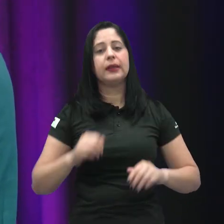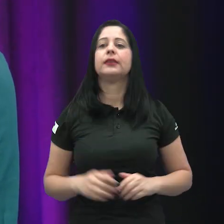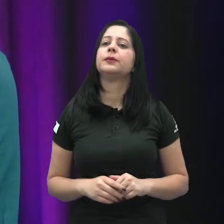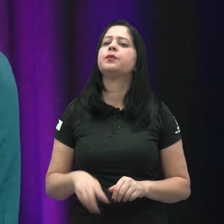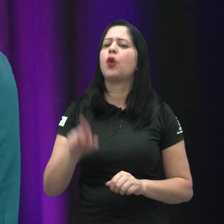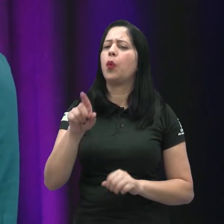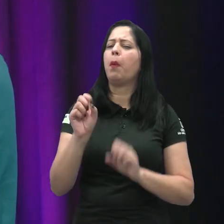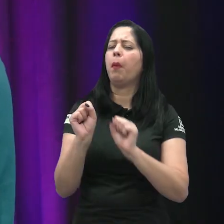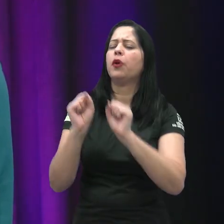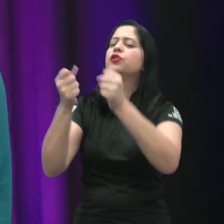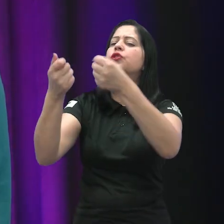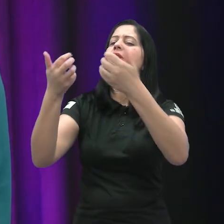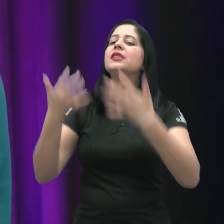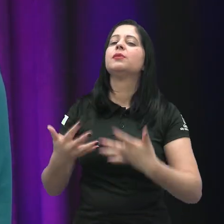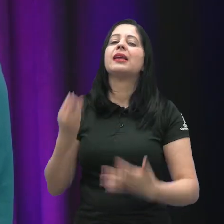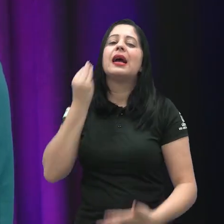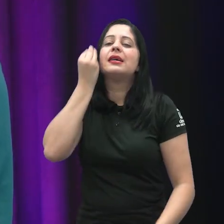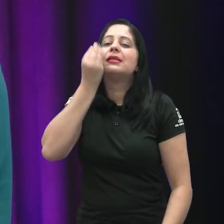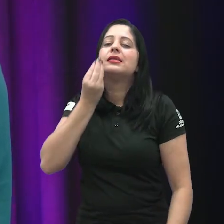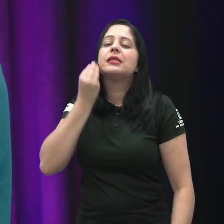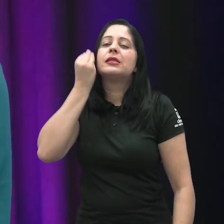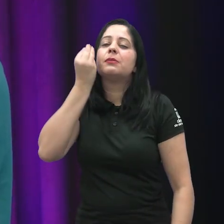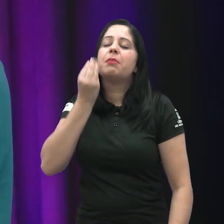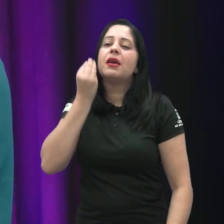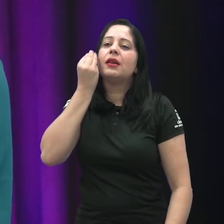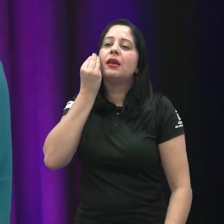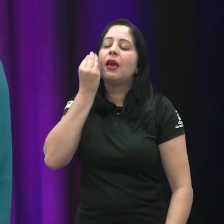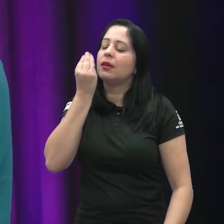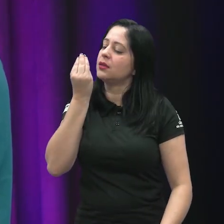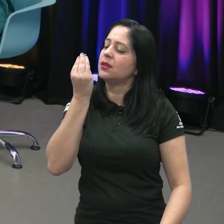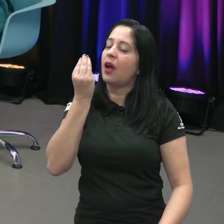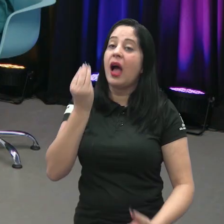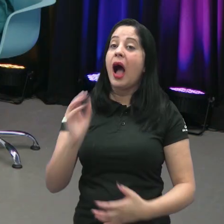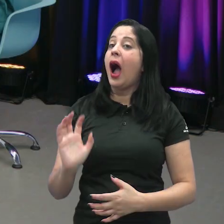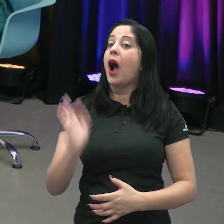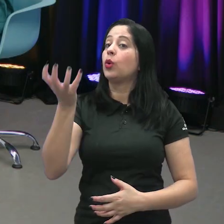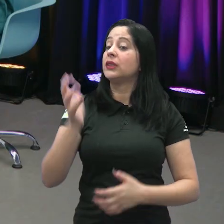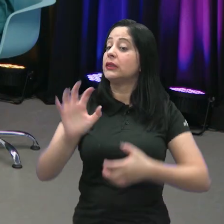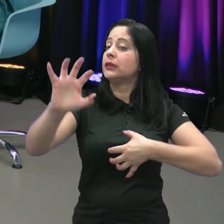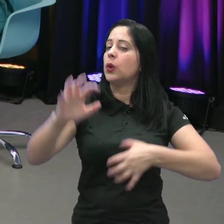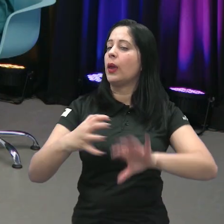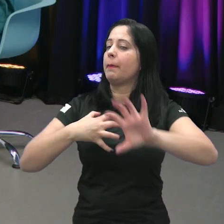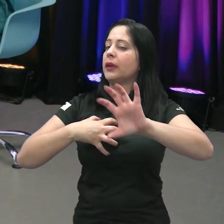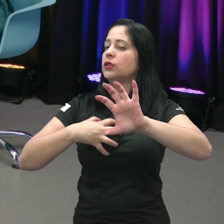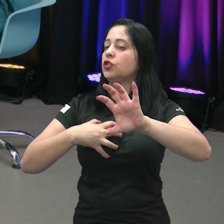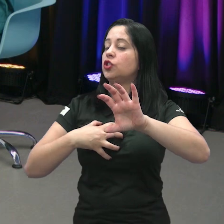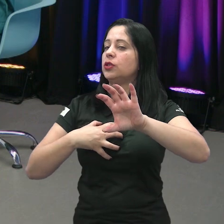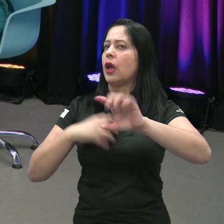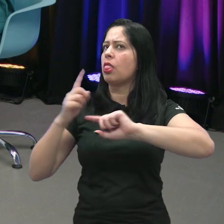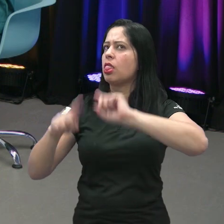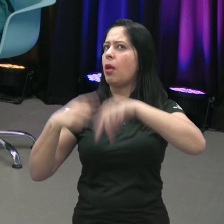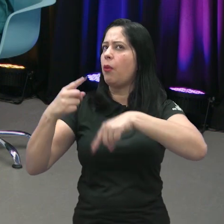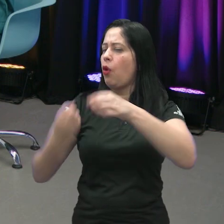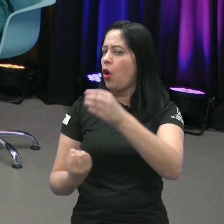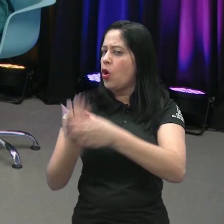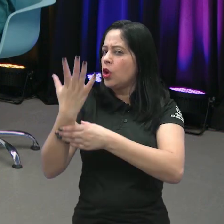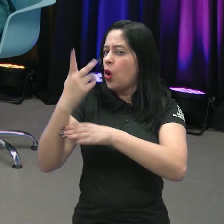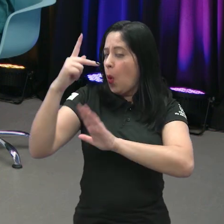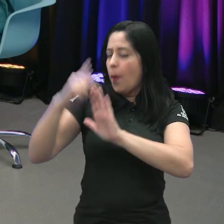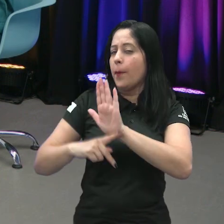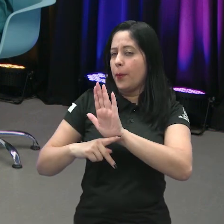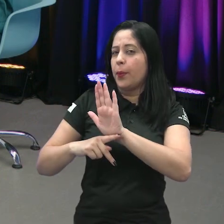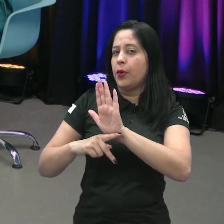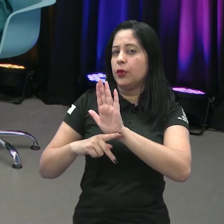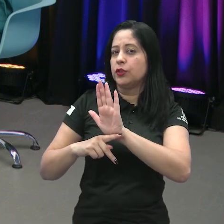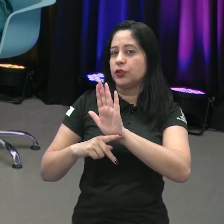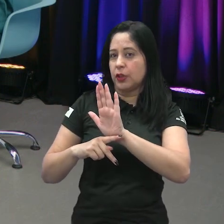resolução. Você pode compartilhar uma experiência em que a empatia fez a diferença na elaboração de um projeto ou na resolução